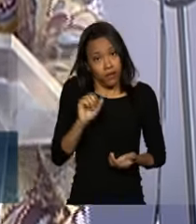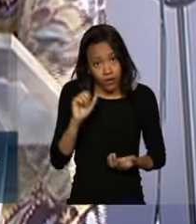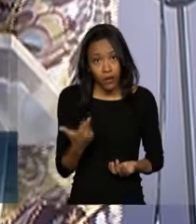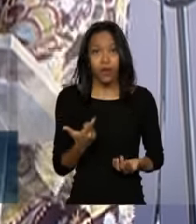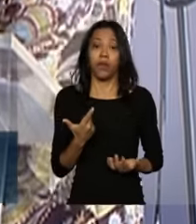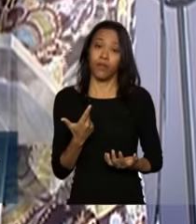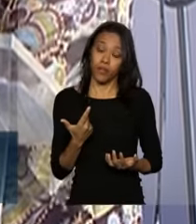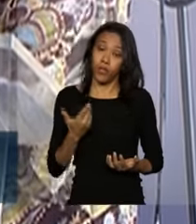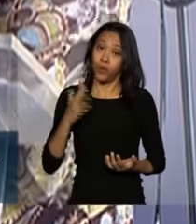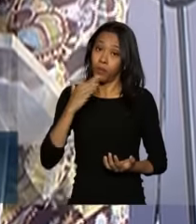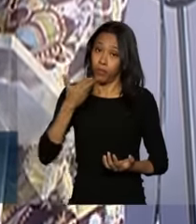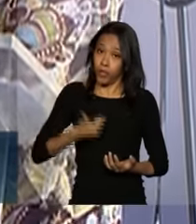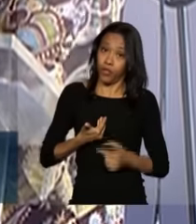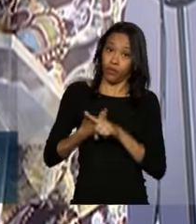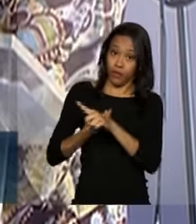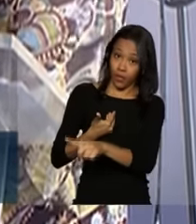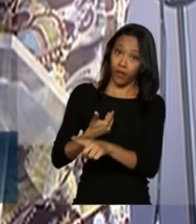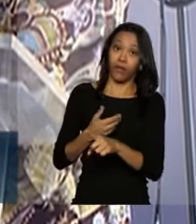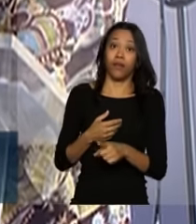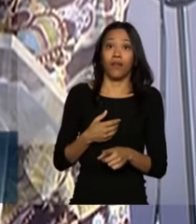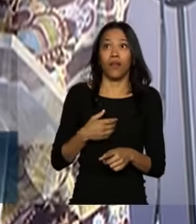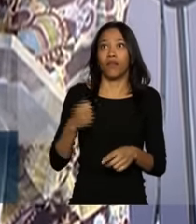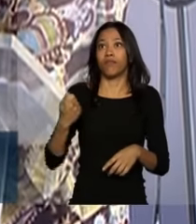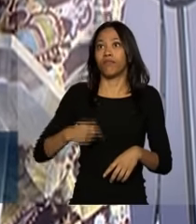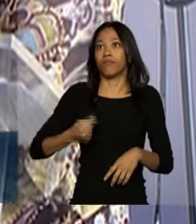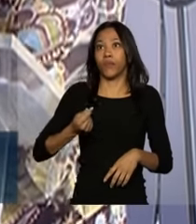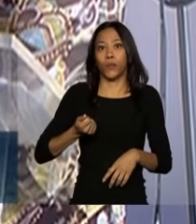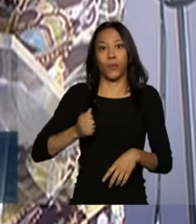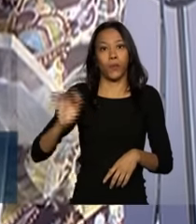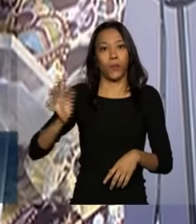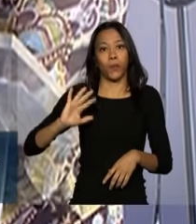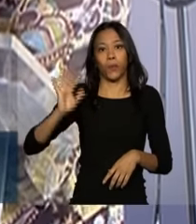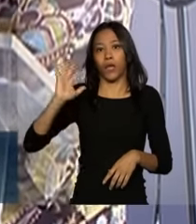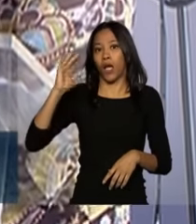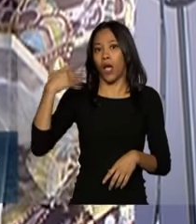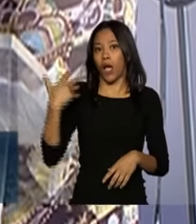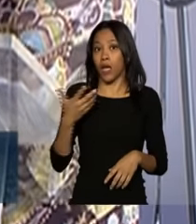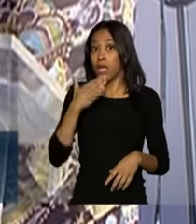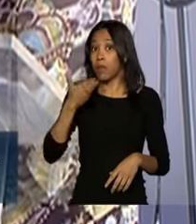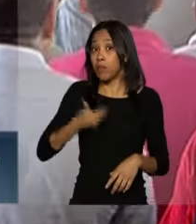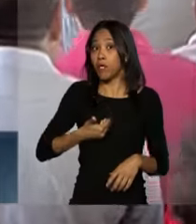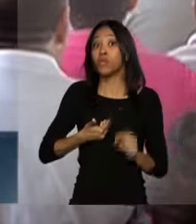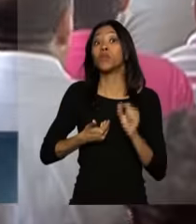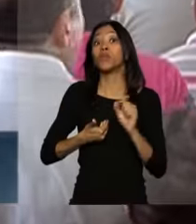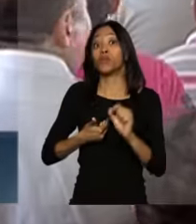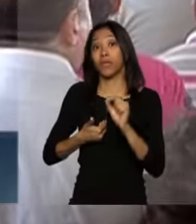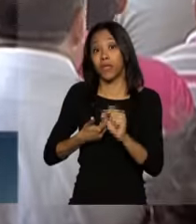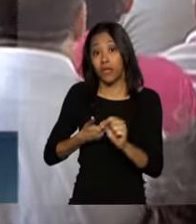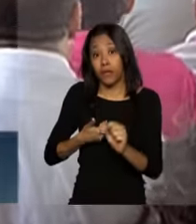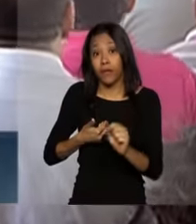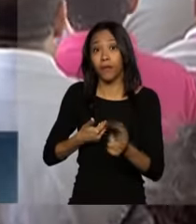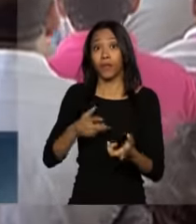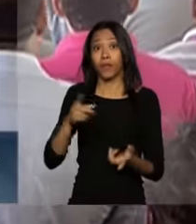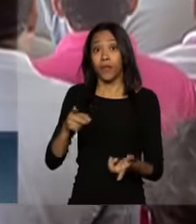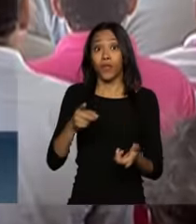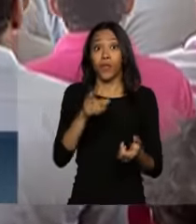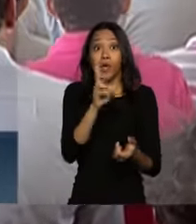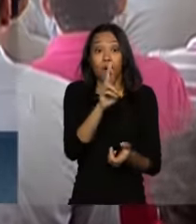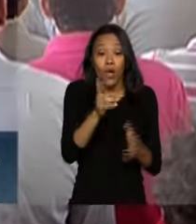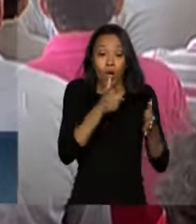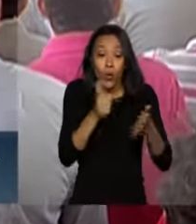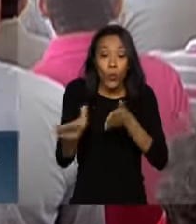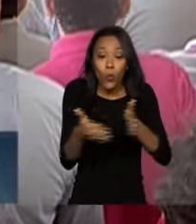do prefeito é muito mais caro. O prefeito me pediu para interligar o